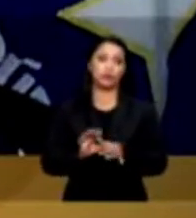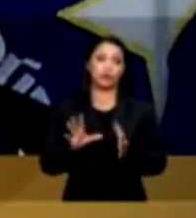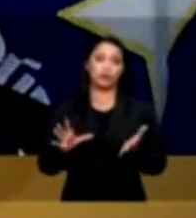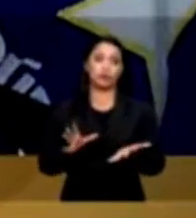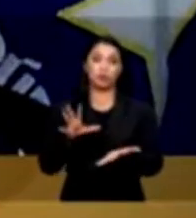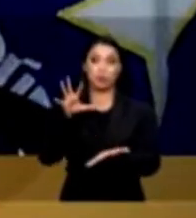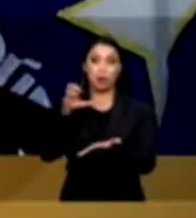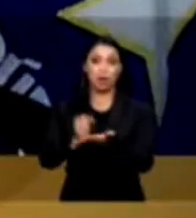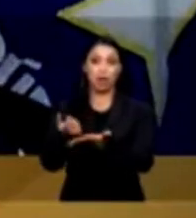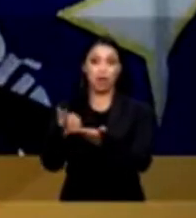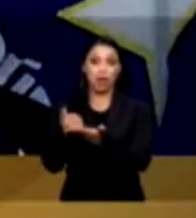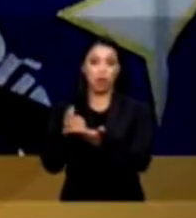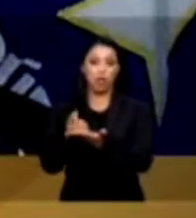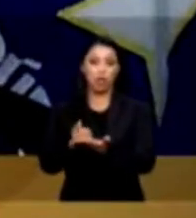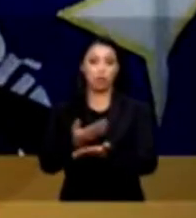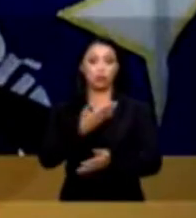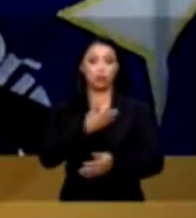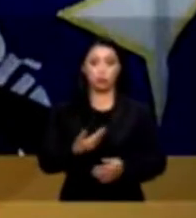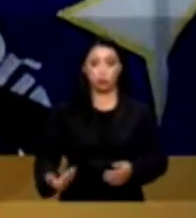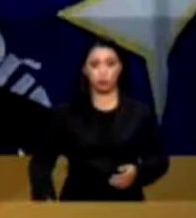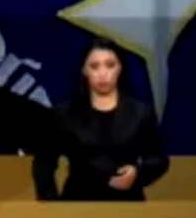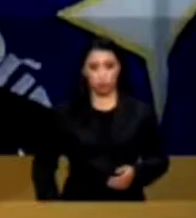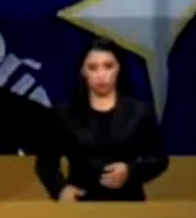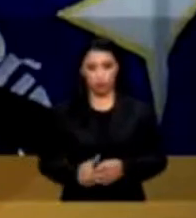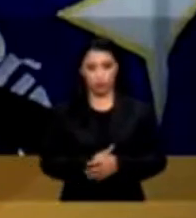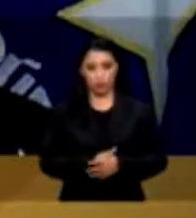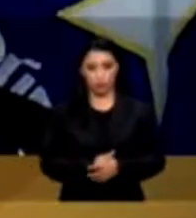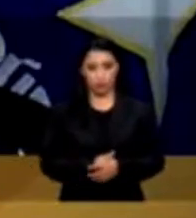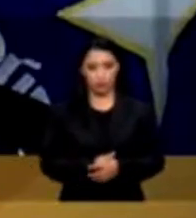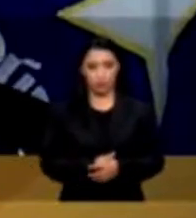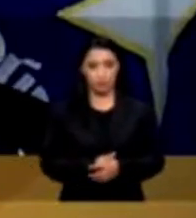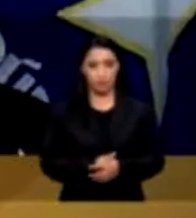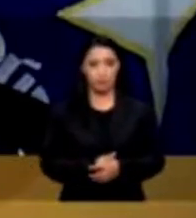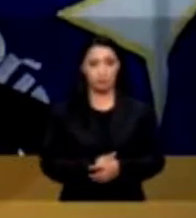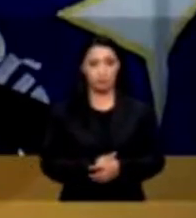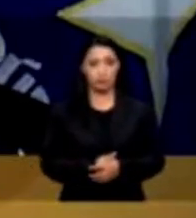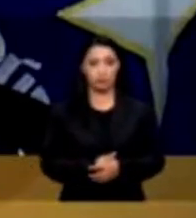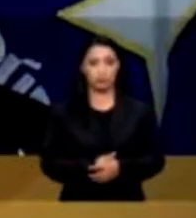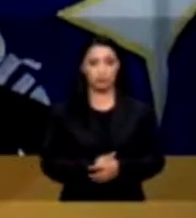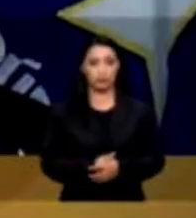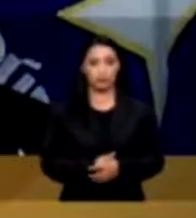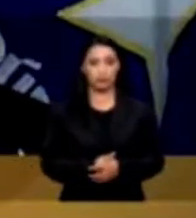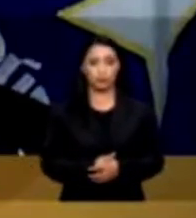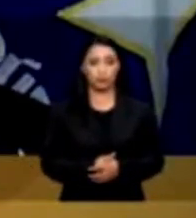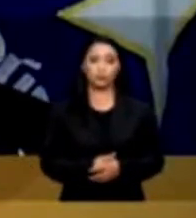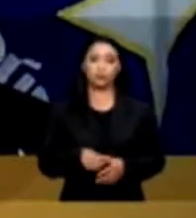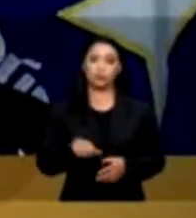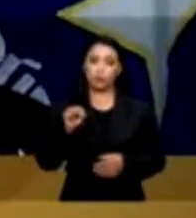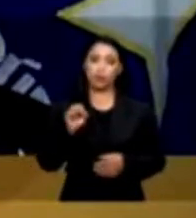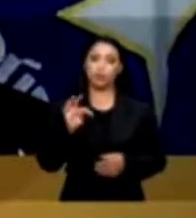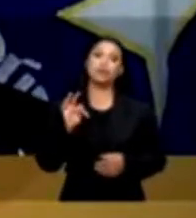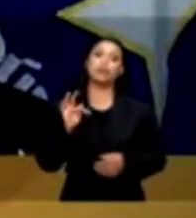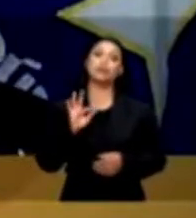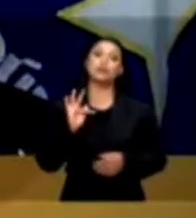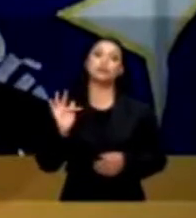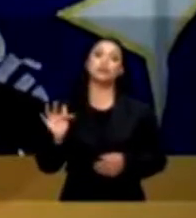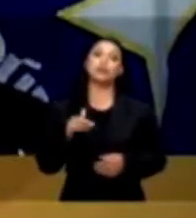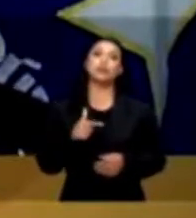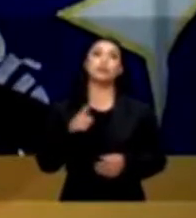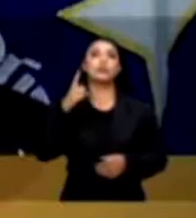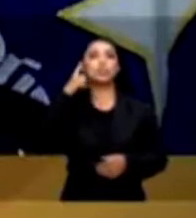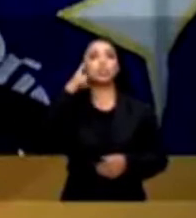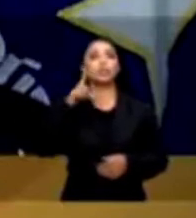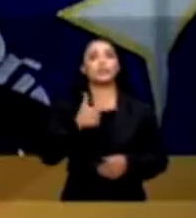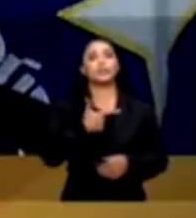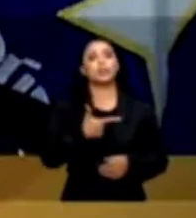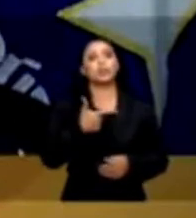sequestro de recursos financeiros da entidade executada. Esse egrégio Supremo Tribunal Federal, em 25